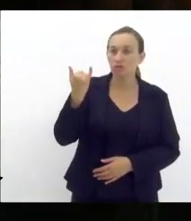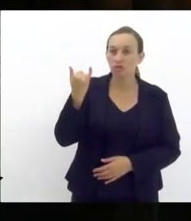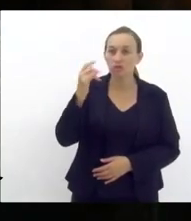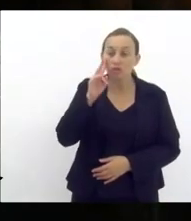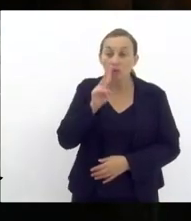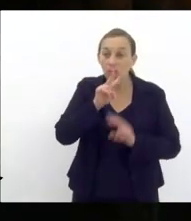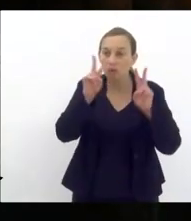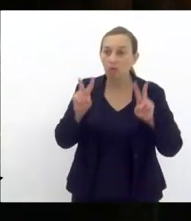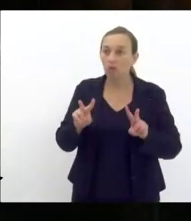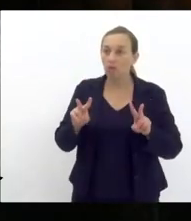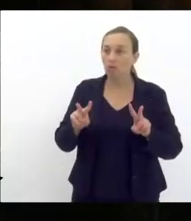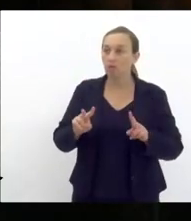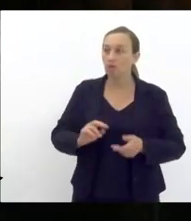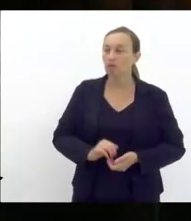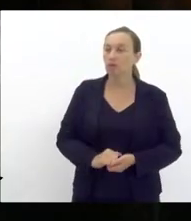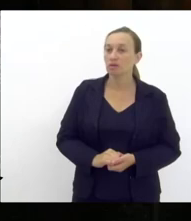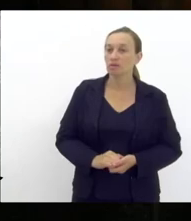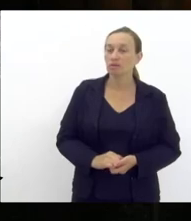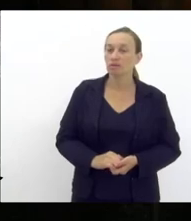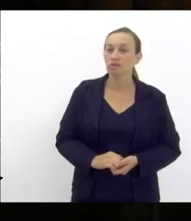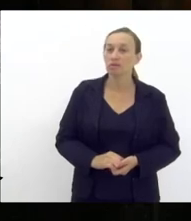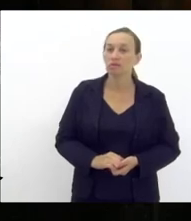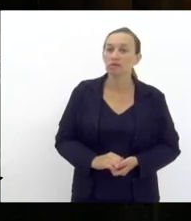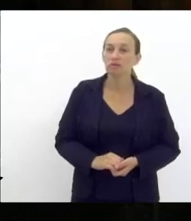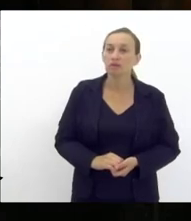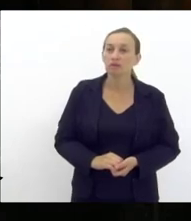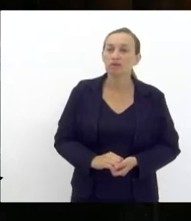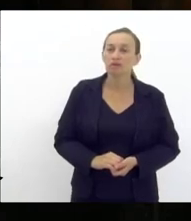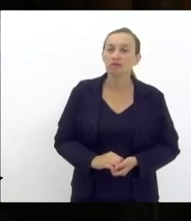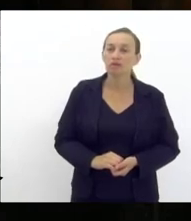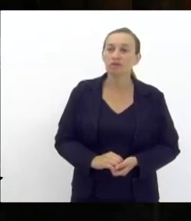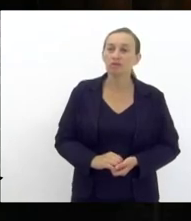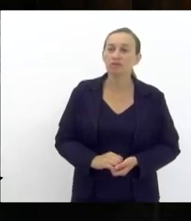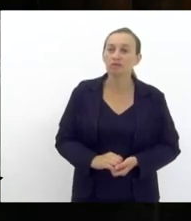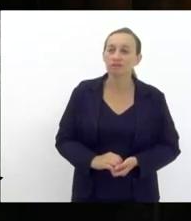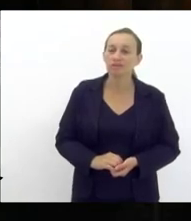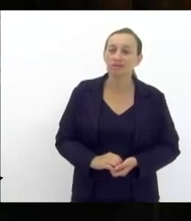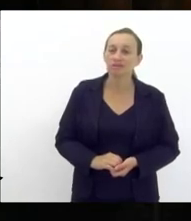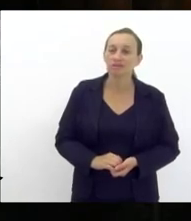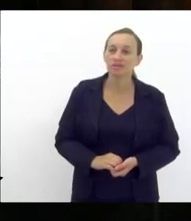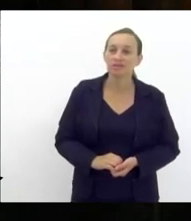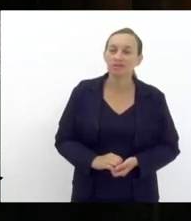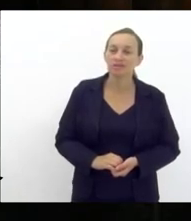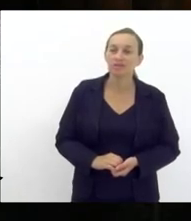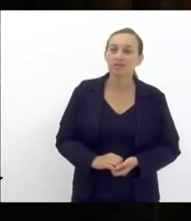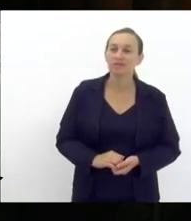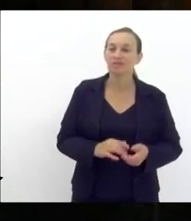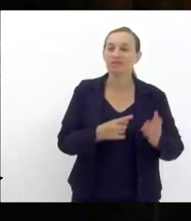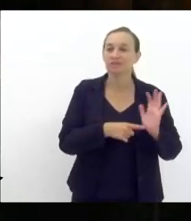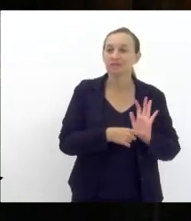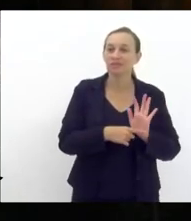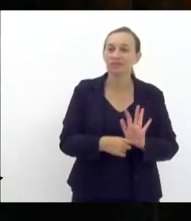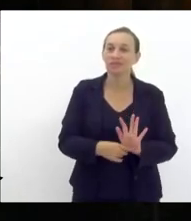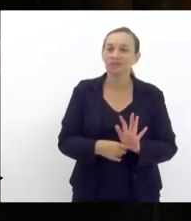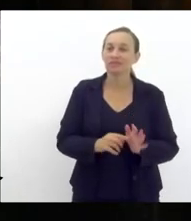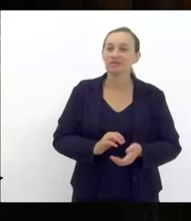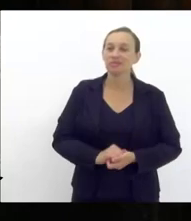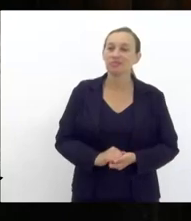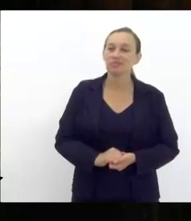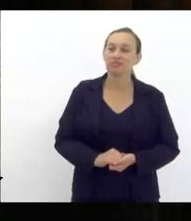esse empresário ele contou a um MP do Rio que ajudou a financiar